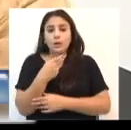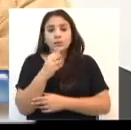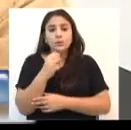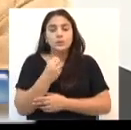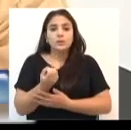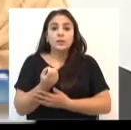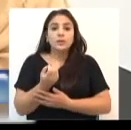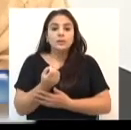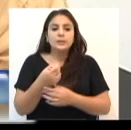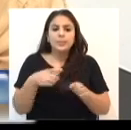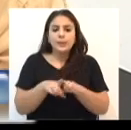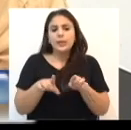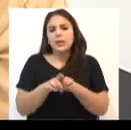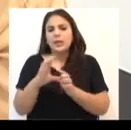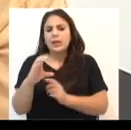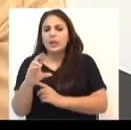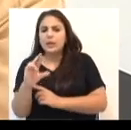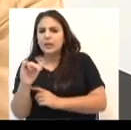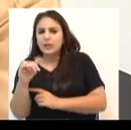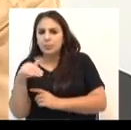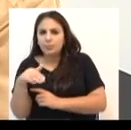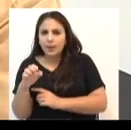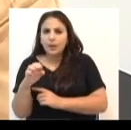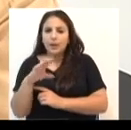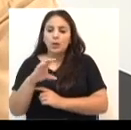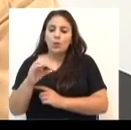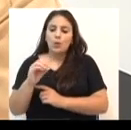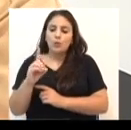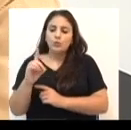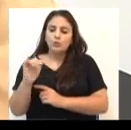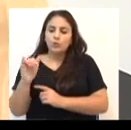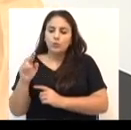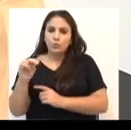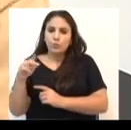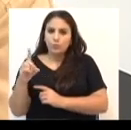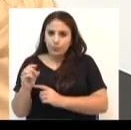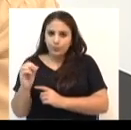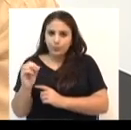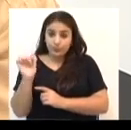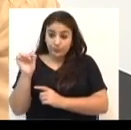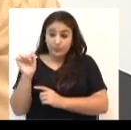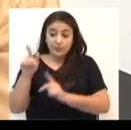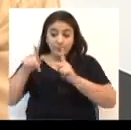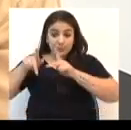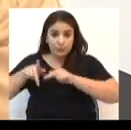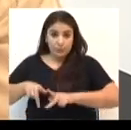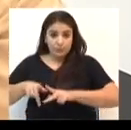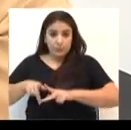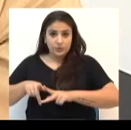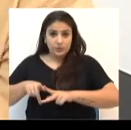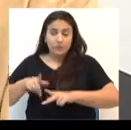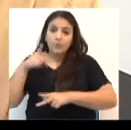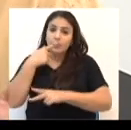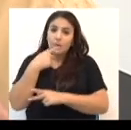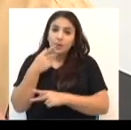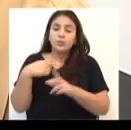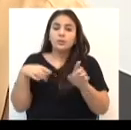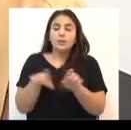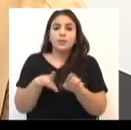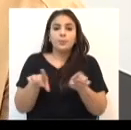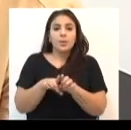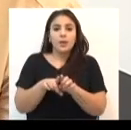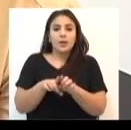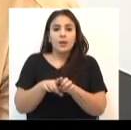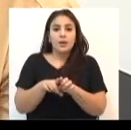trata de crimes hediondos. Então, essas pessoas que estão cometendo esses crimes, e aí eu puxo um pouquinho a questão